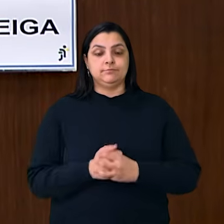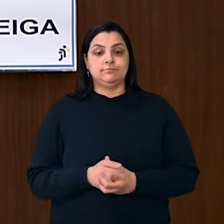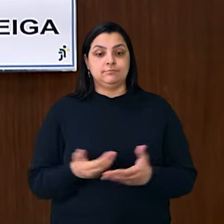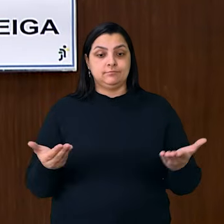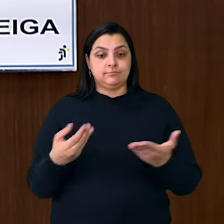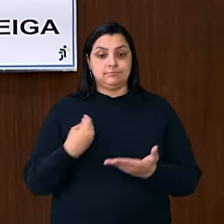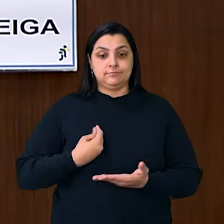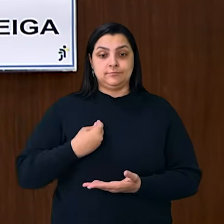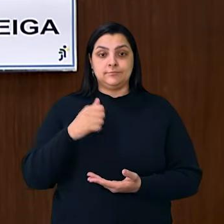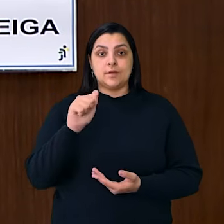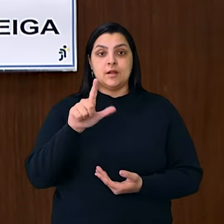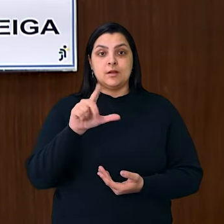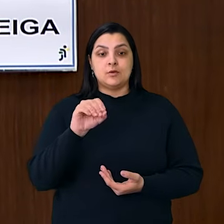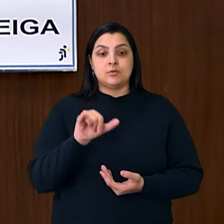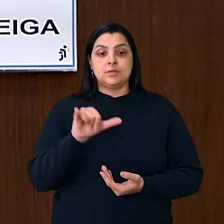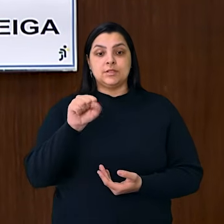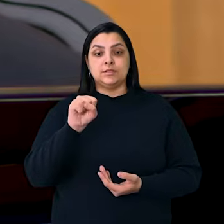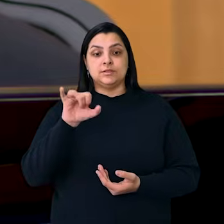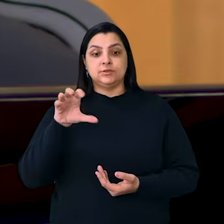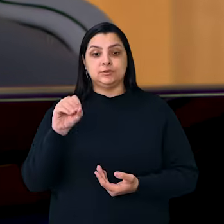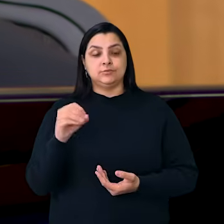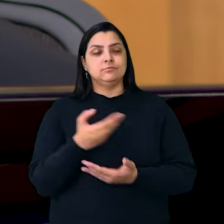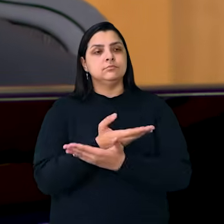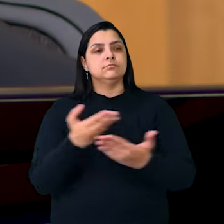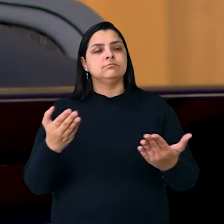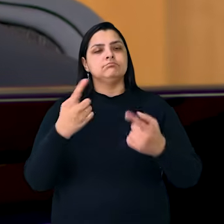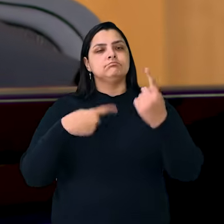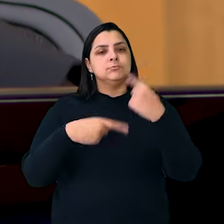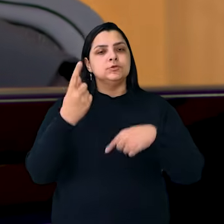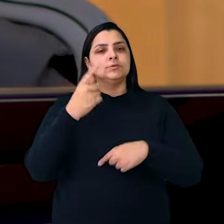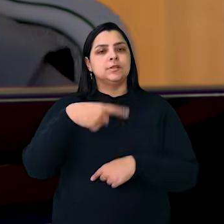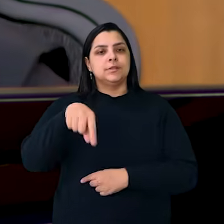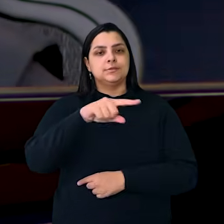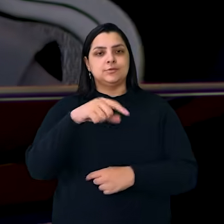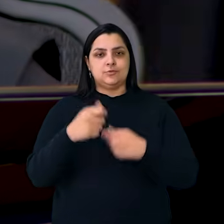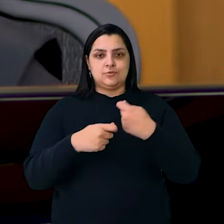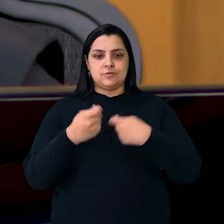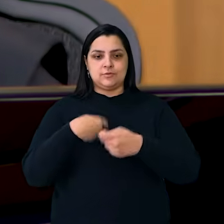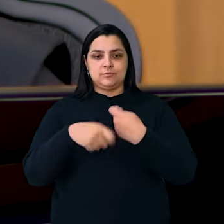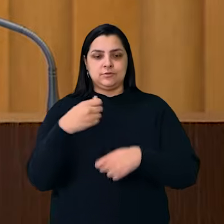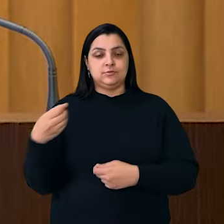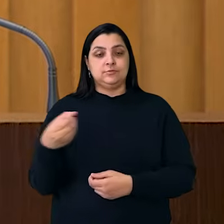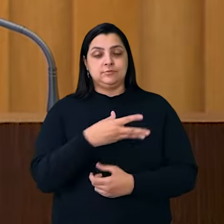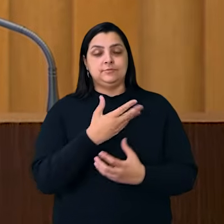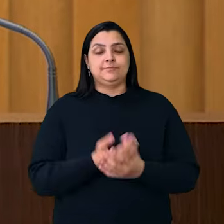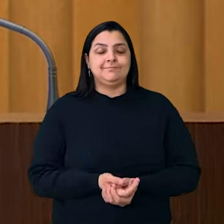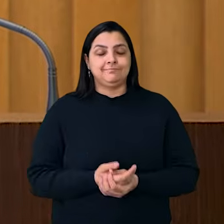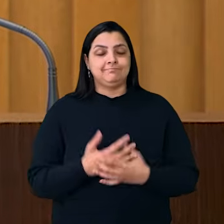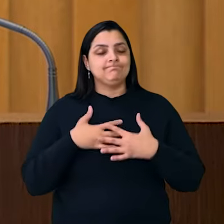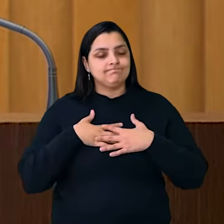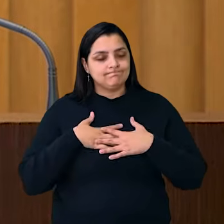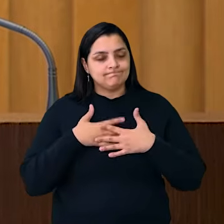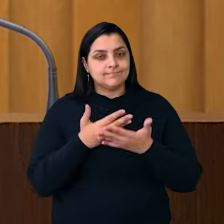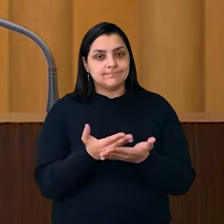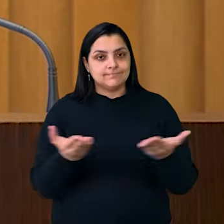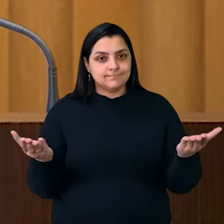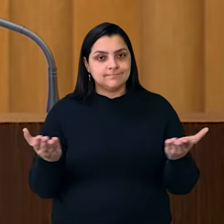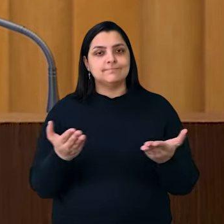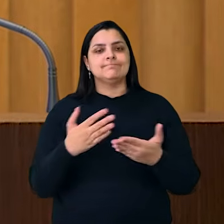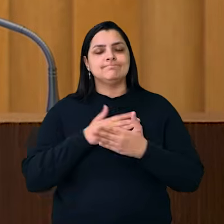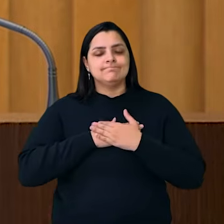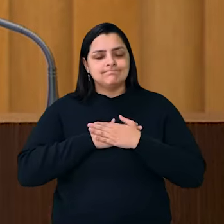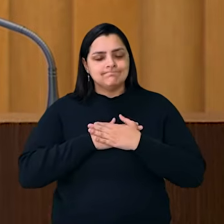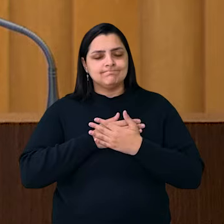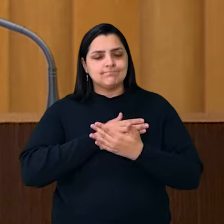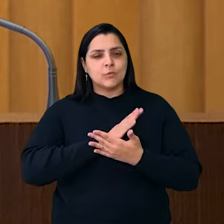do TST, ministro Aloysio Corrêa da Veiga, desejou sucesso à nova administração. Desejo aos senhores,